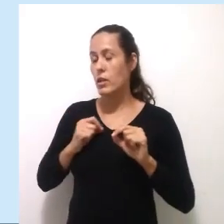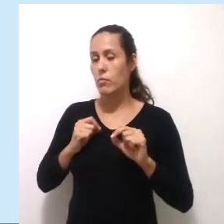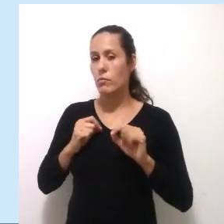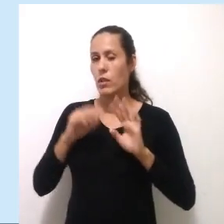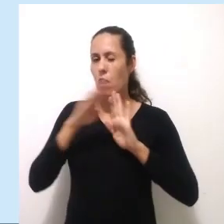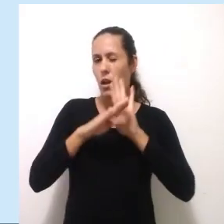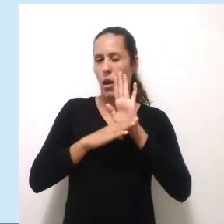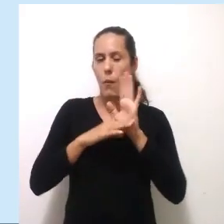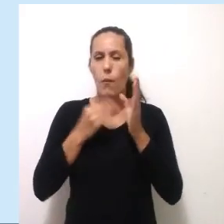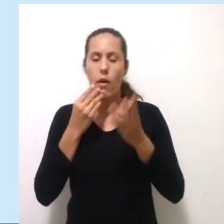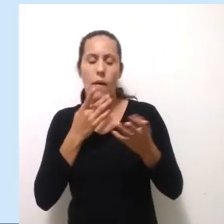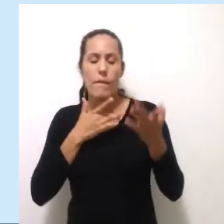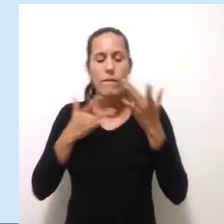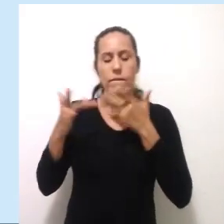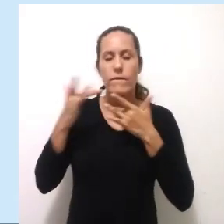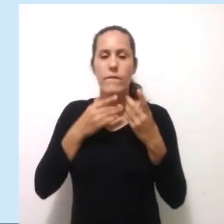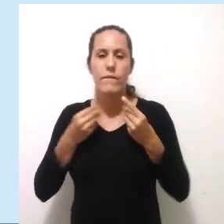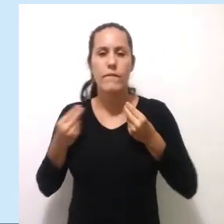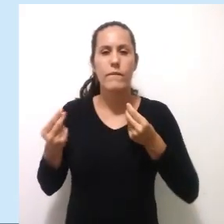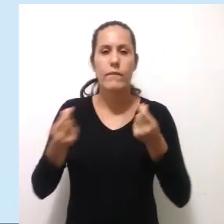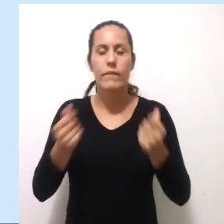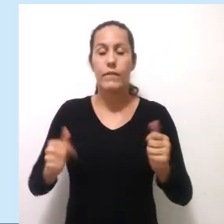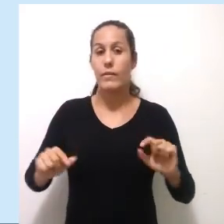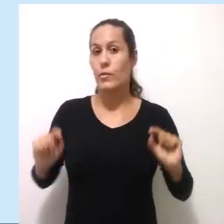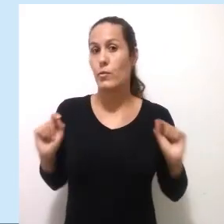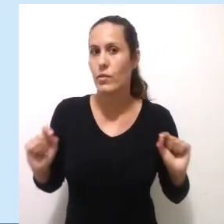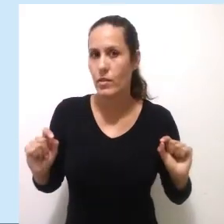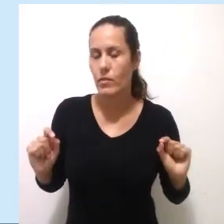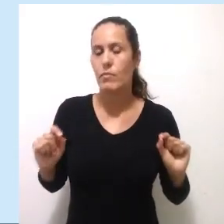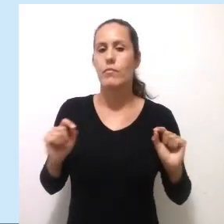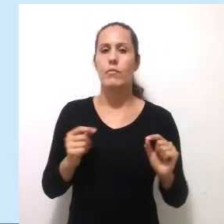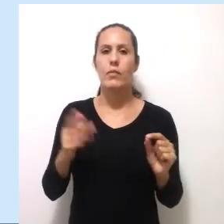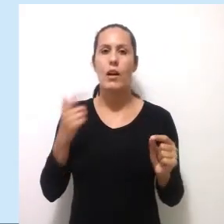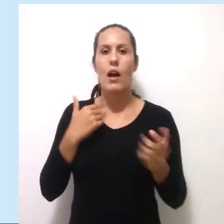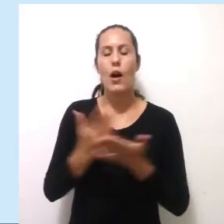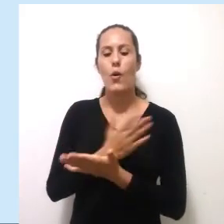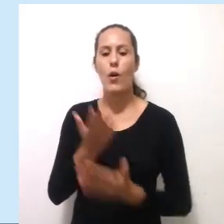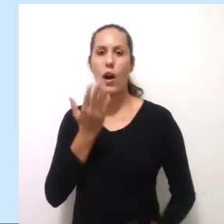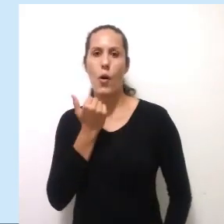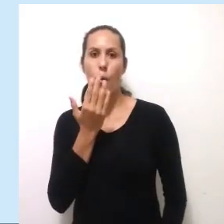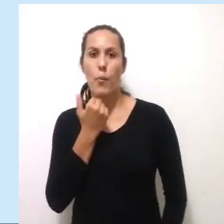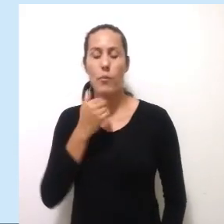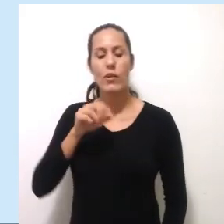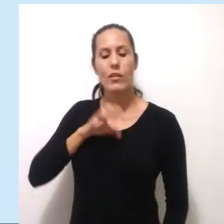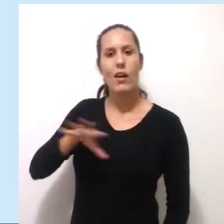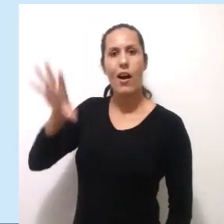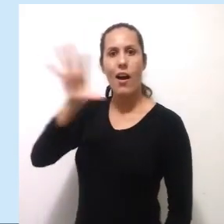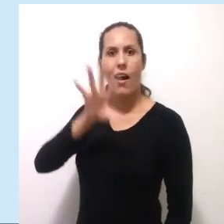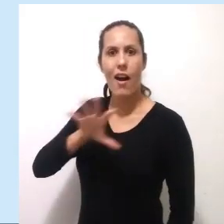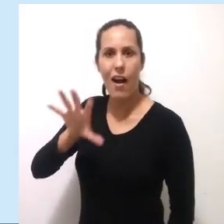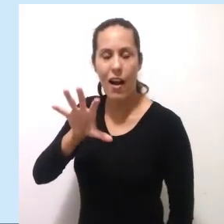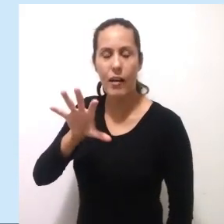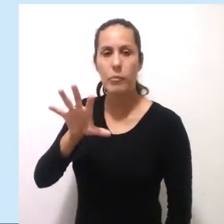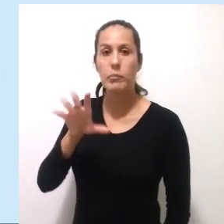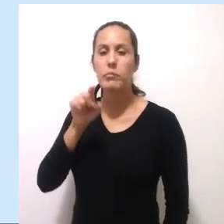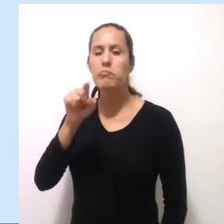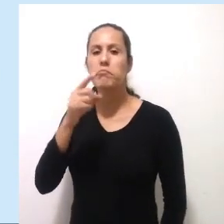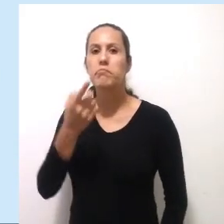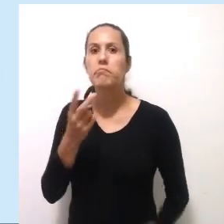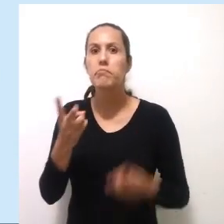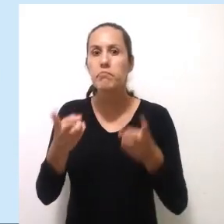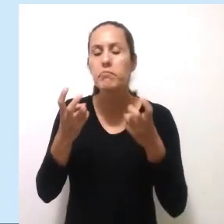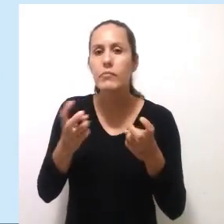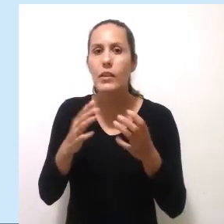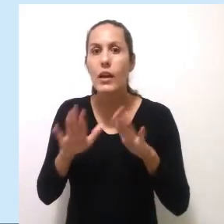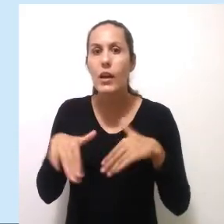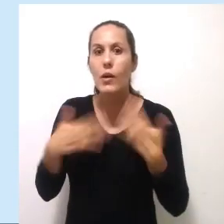you. Eu tenho um plano delicioso para você with regional food, com comidas regionais. E adivinha qual